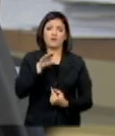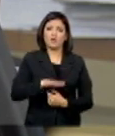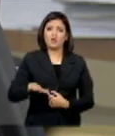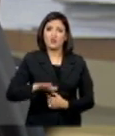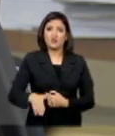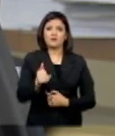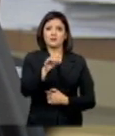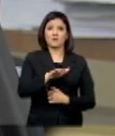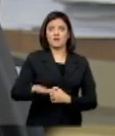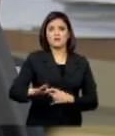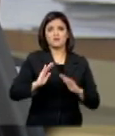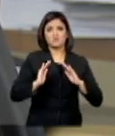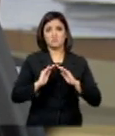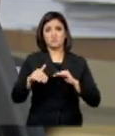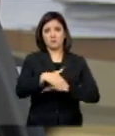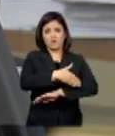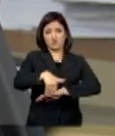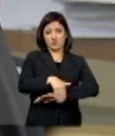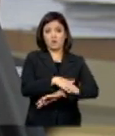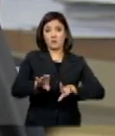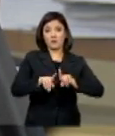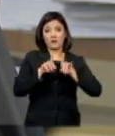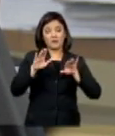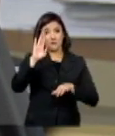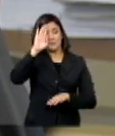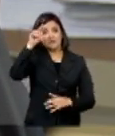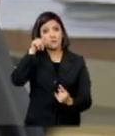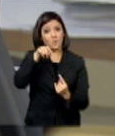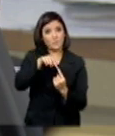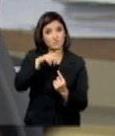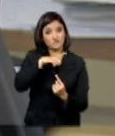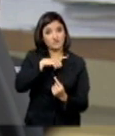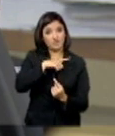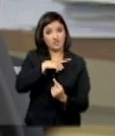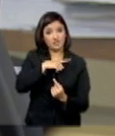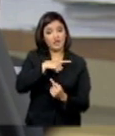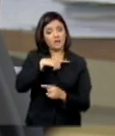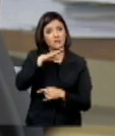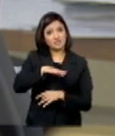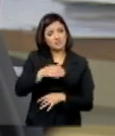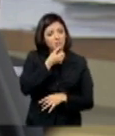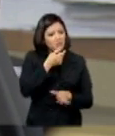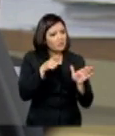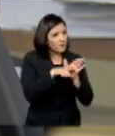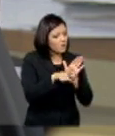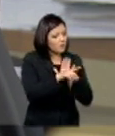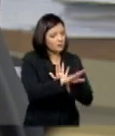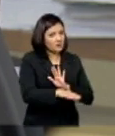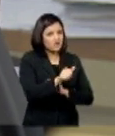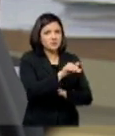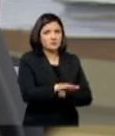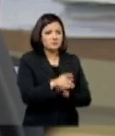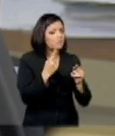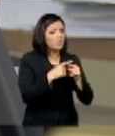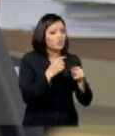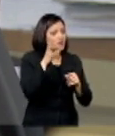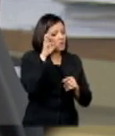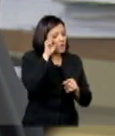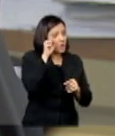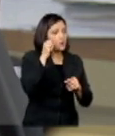de rua entre os principais motivos declarados pelas crianças e adolescentes que dormem na rua 32